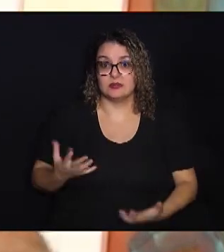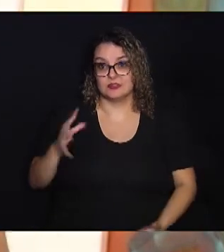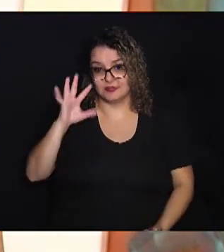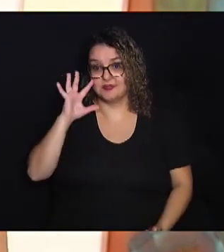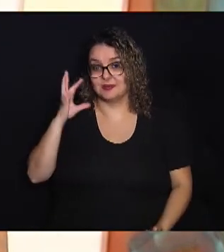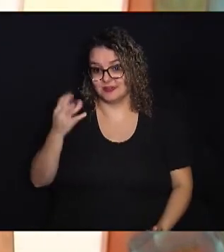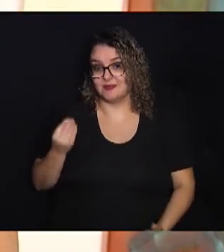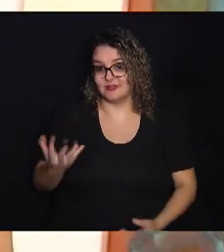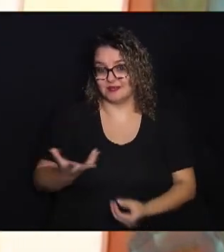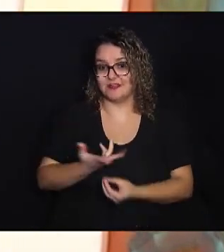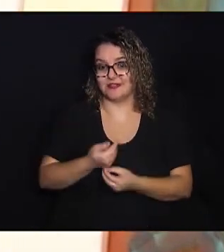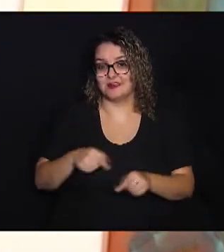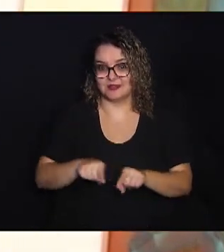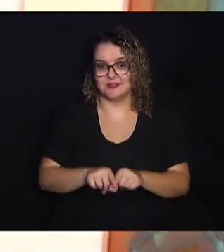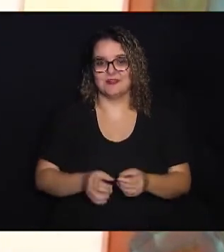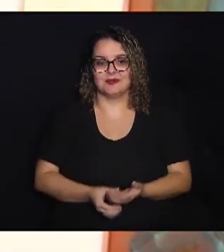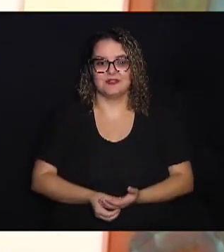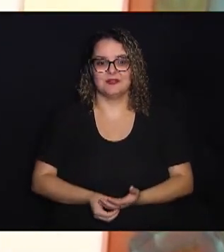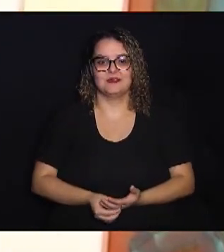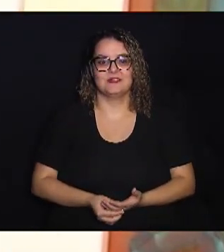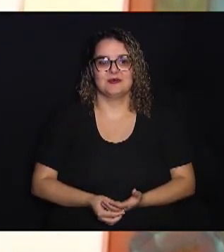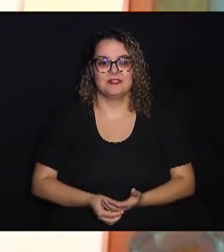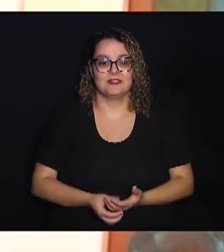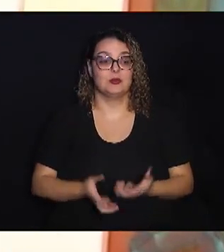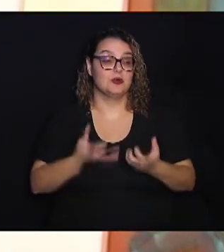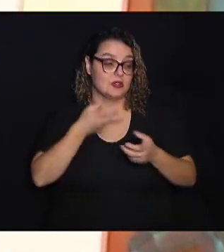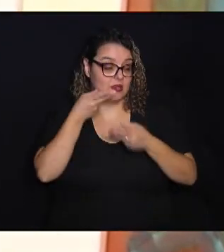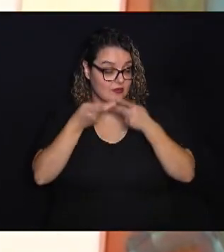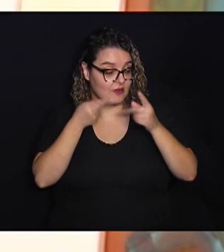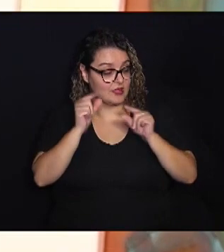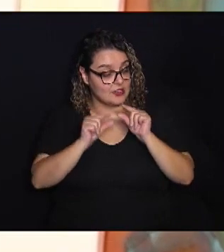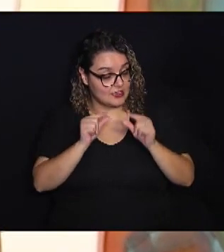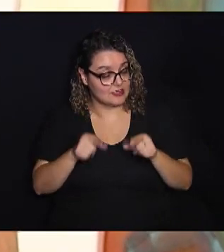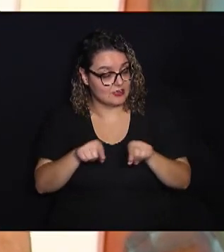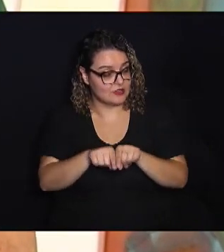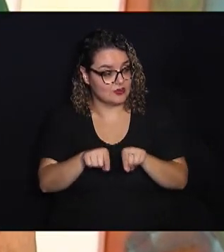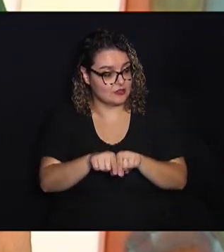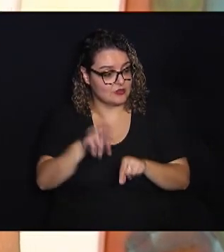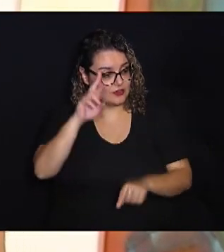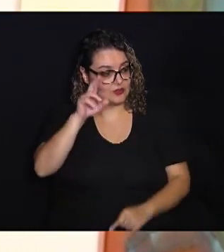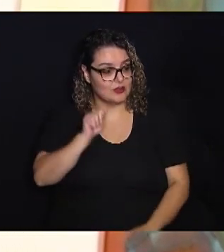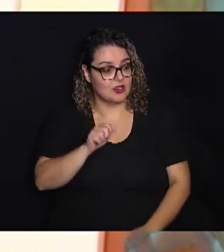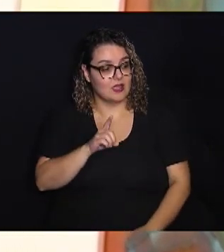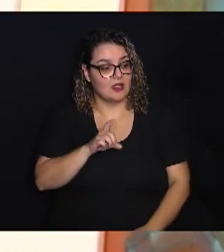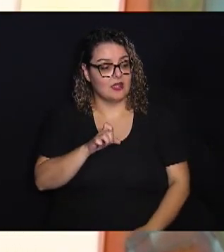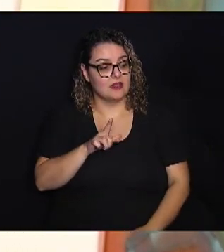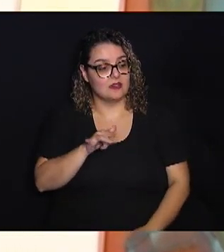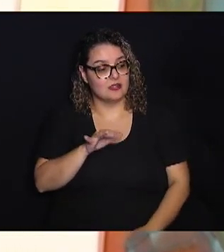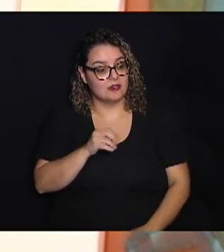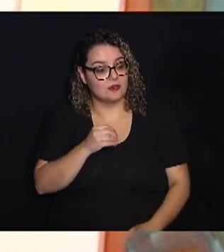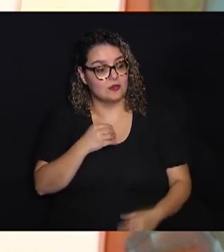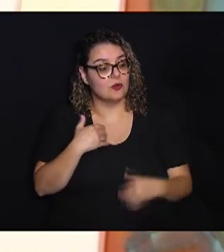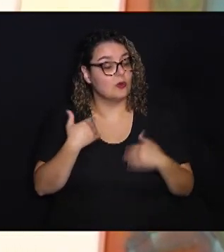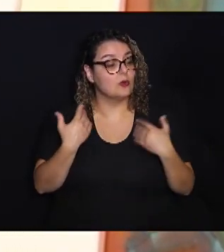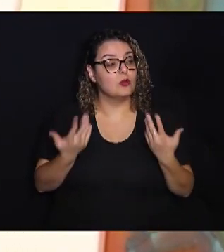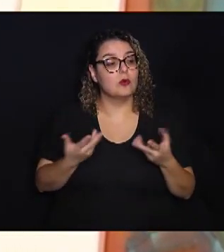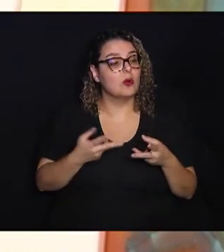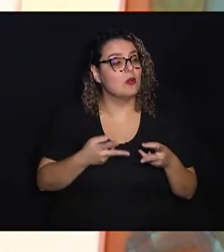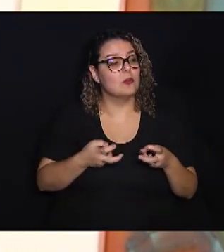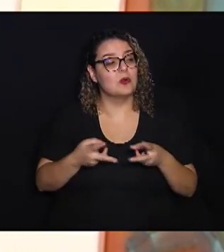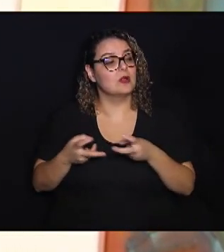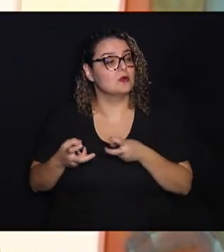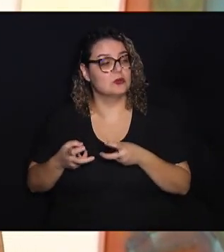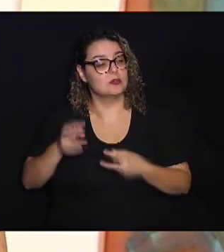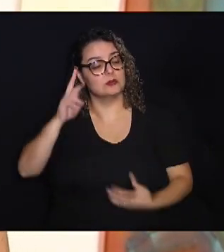conhecimento artístico. Eu gostaria que o senhor relatasse um pouquinho, seu Adélio, qual que foi a percepção, na verdade,